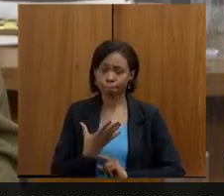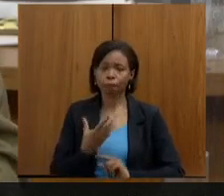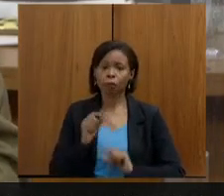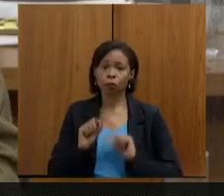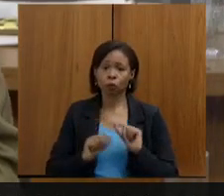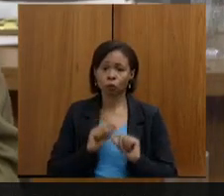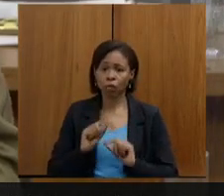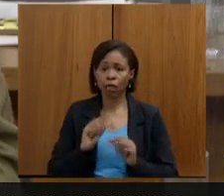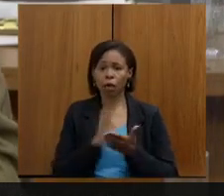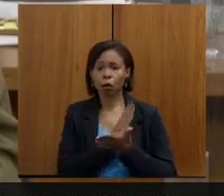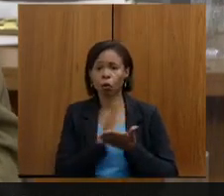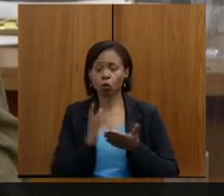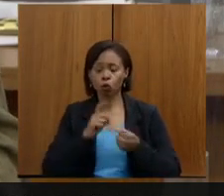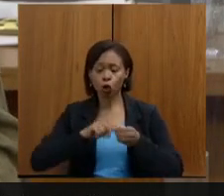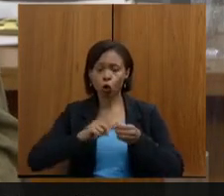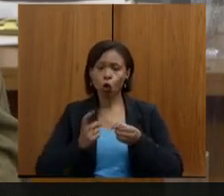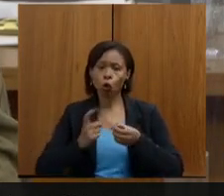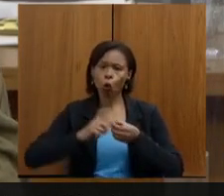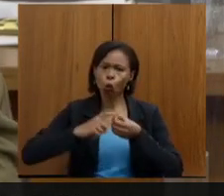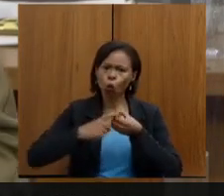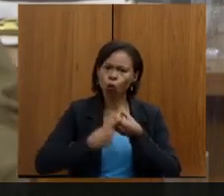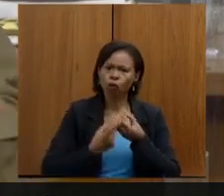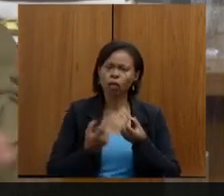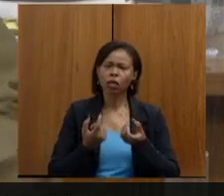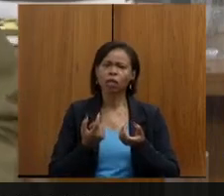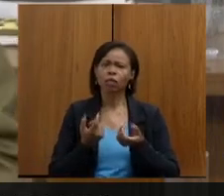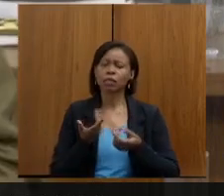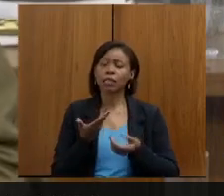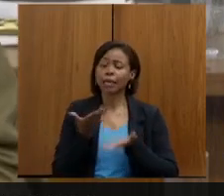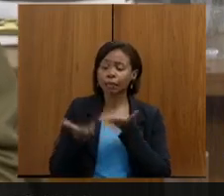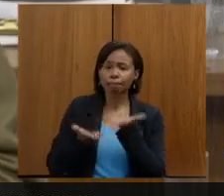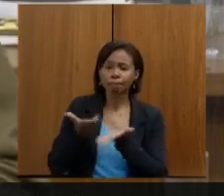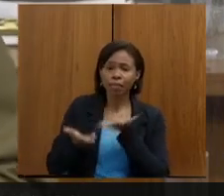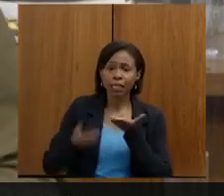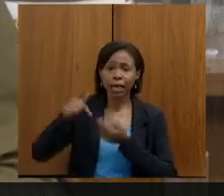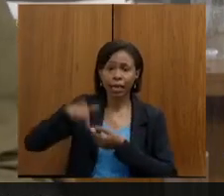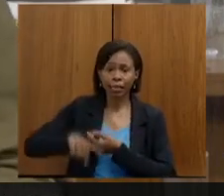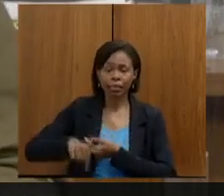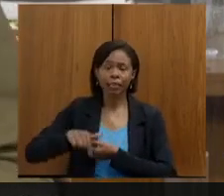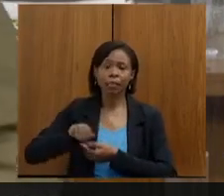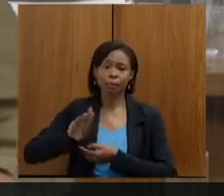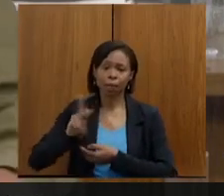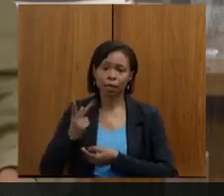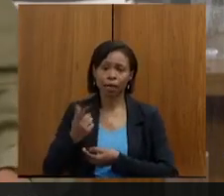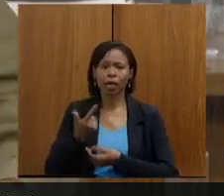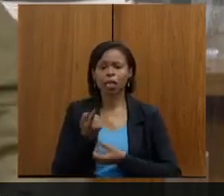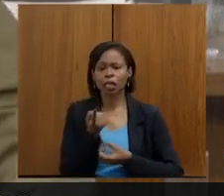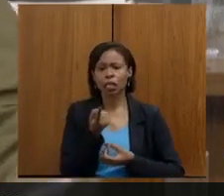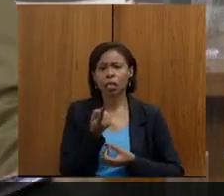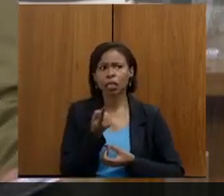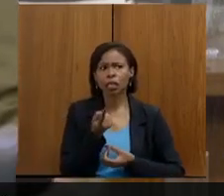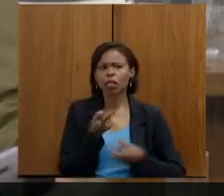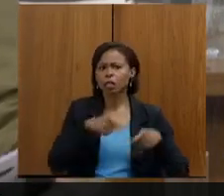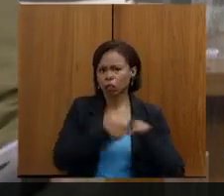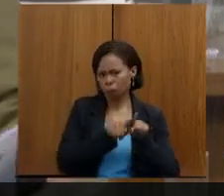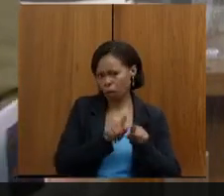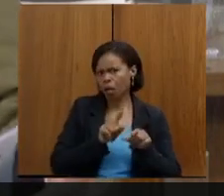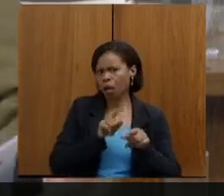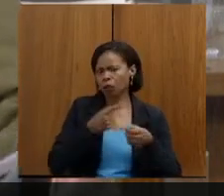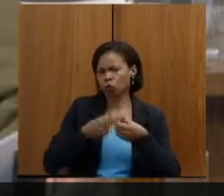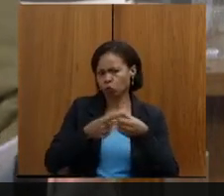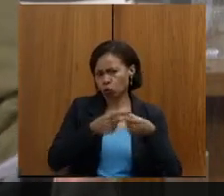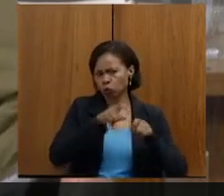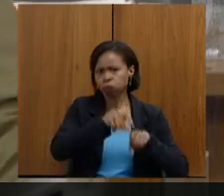ampliada alguns convênios e da assistência tanto aqui na capital como no interior aos nossos aos